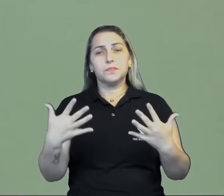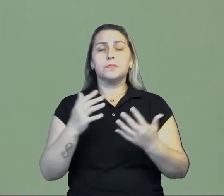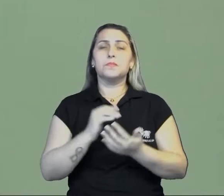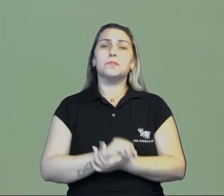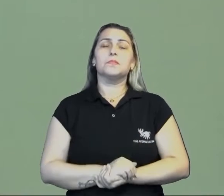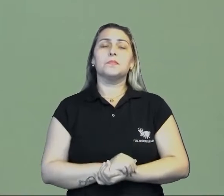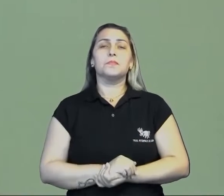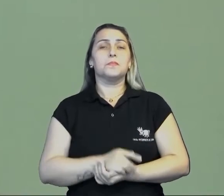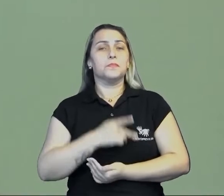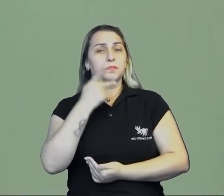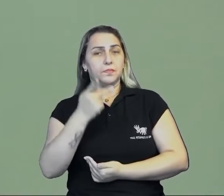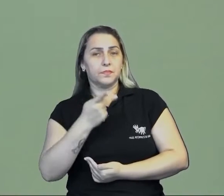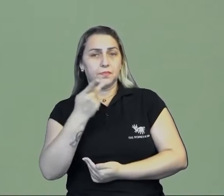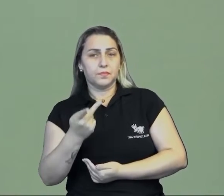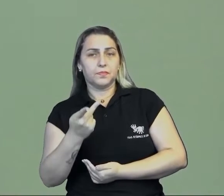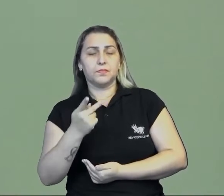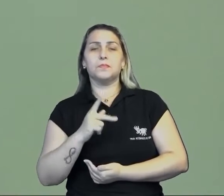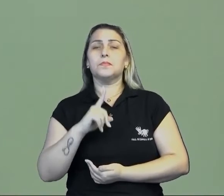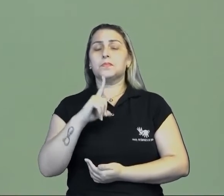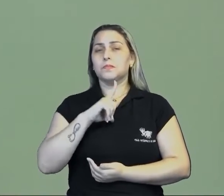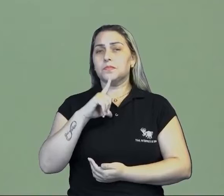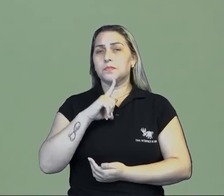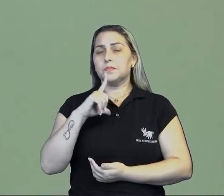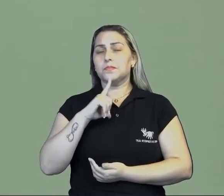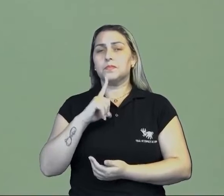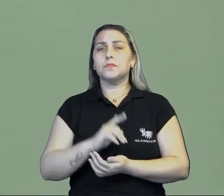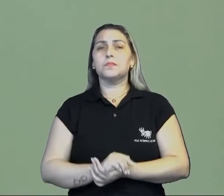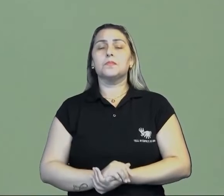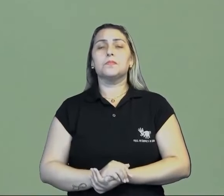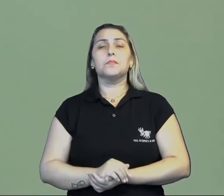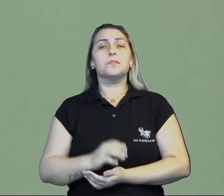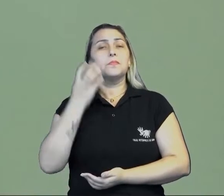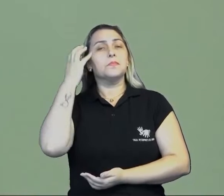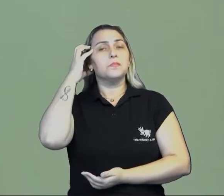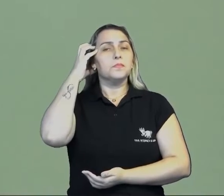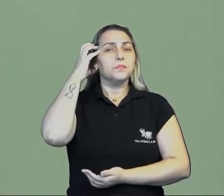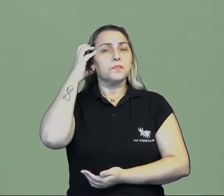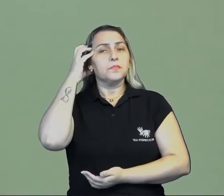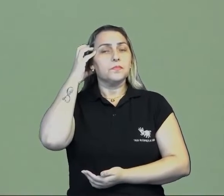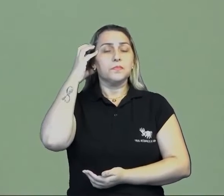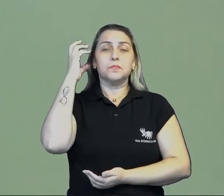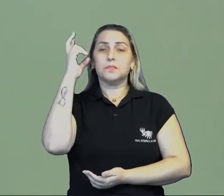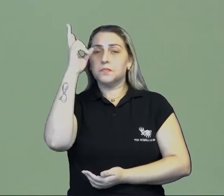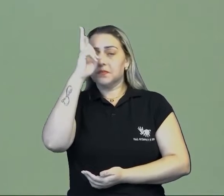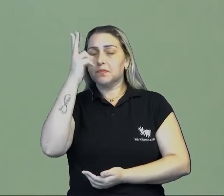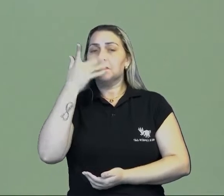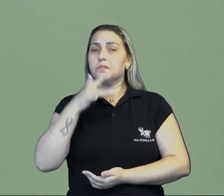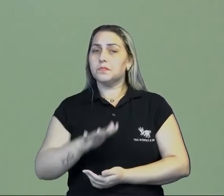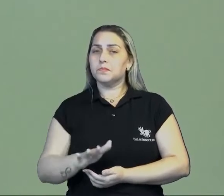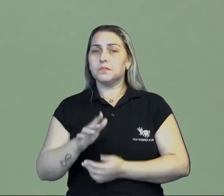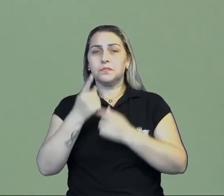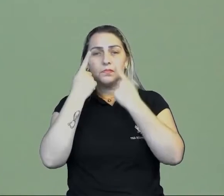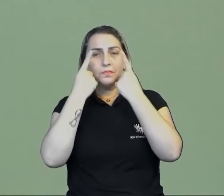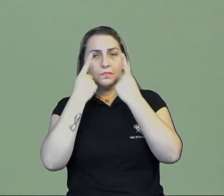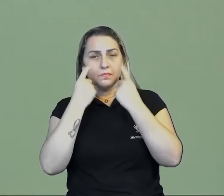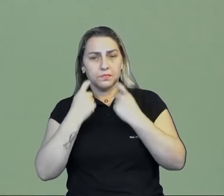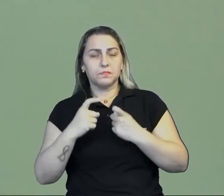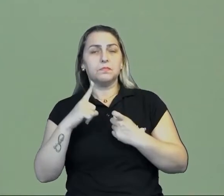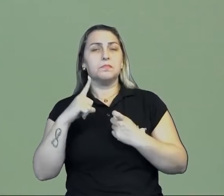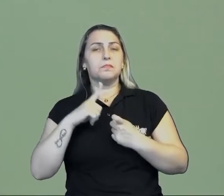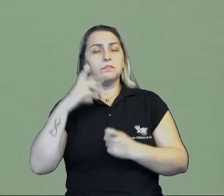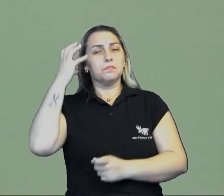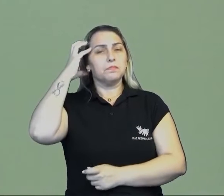forma, é uma fala, né? Porque nós temos o som, lembra a criança? Quando chora, ela produz